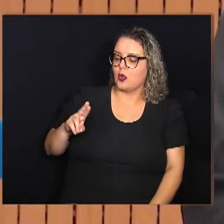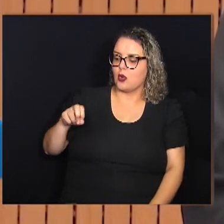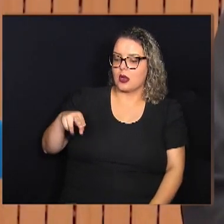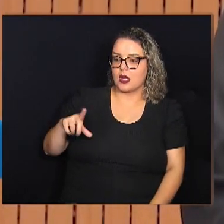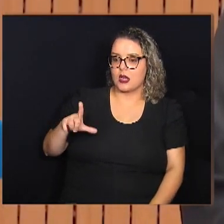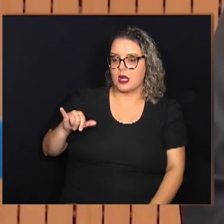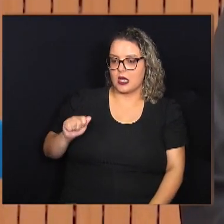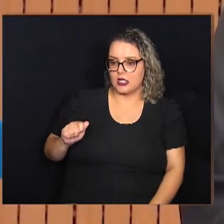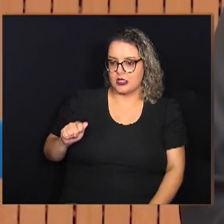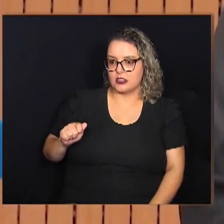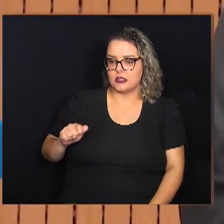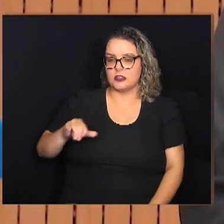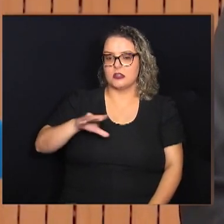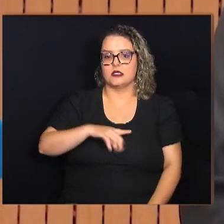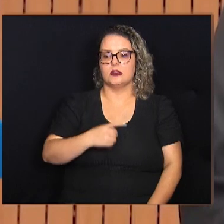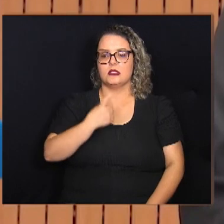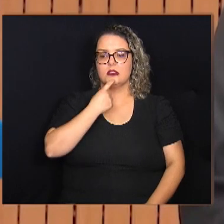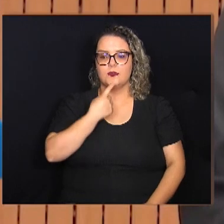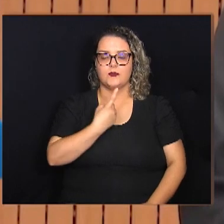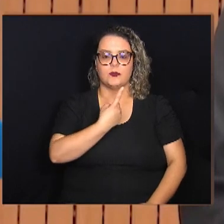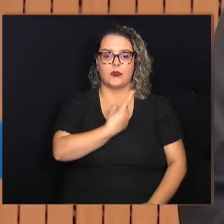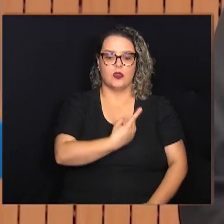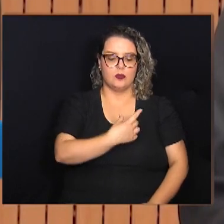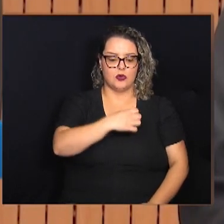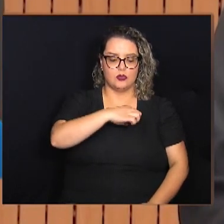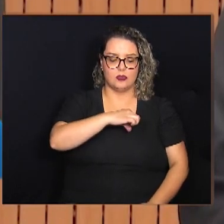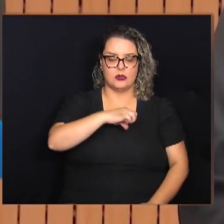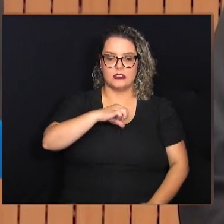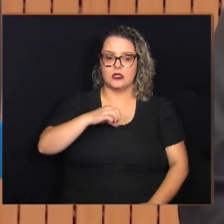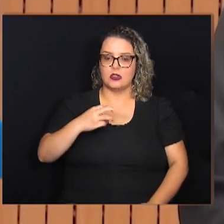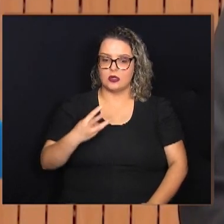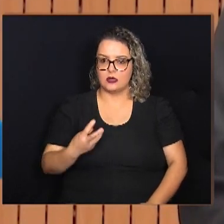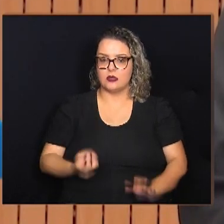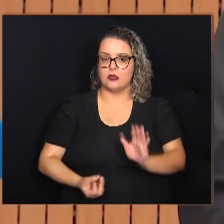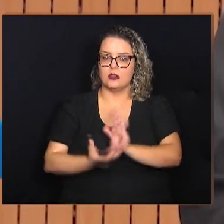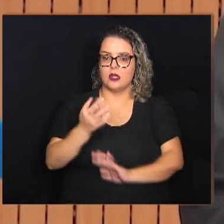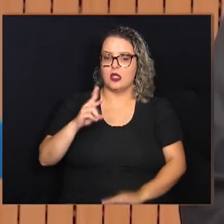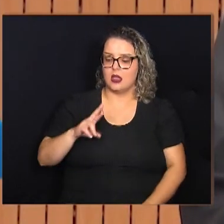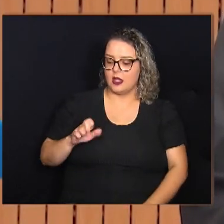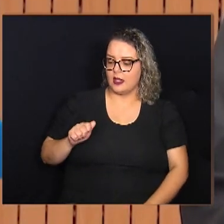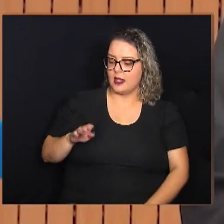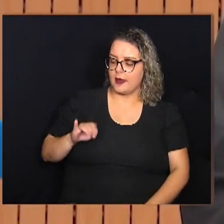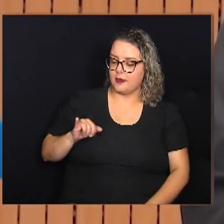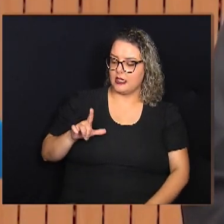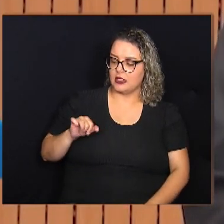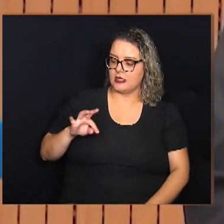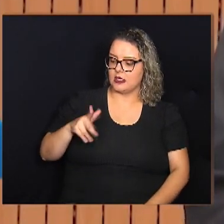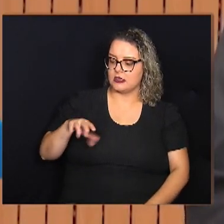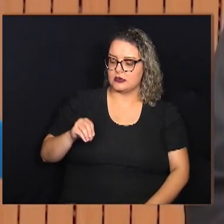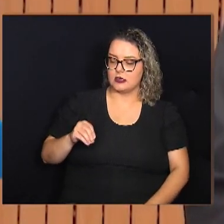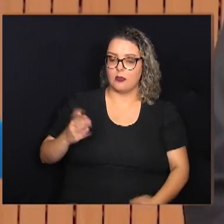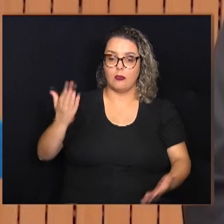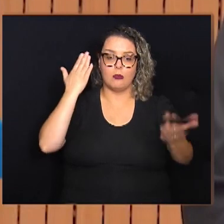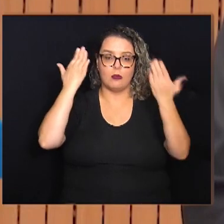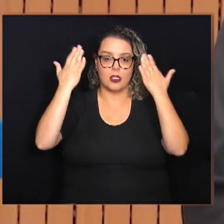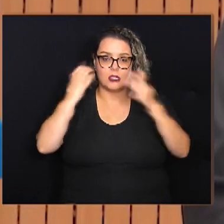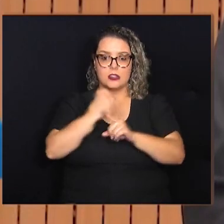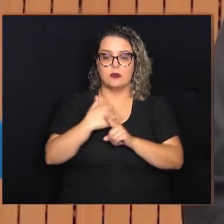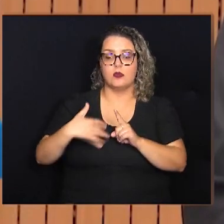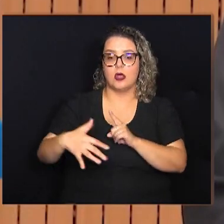essa planilha ela fica à disposição da população na página da Câmara, já está à disposição na página da INDEC também. E